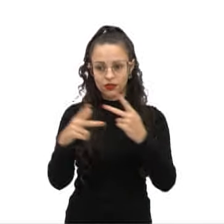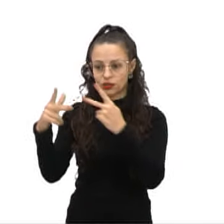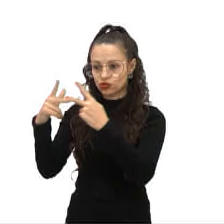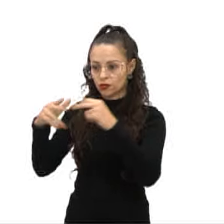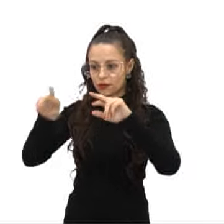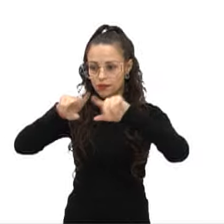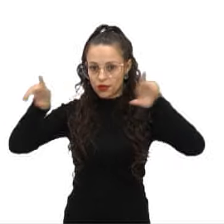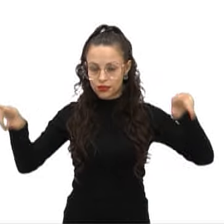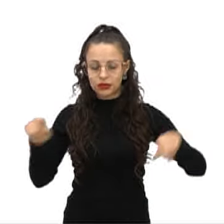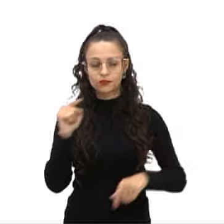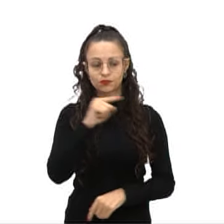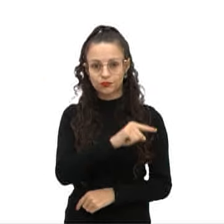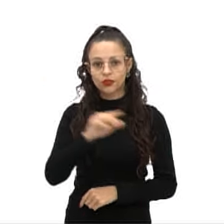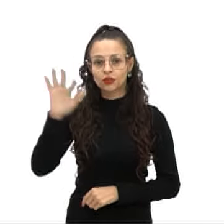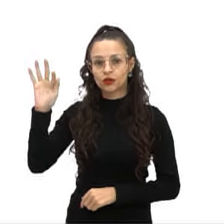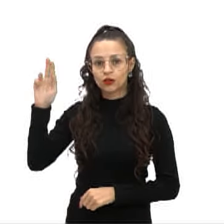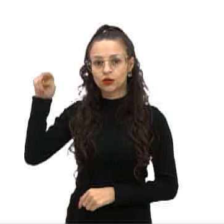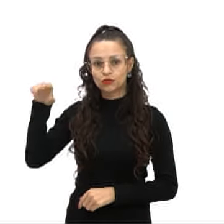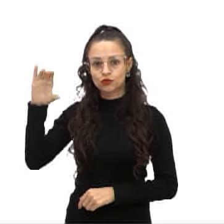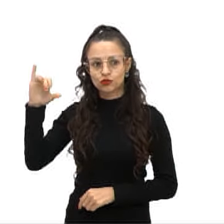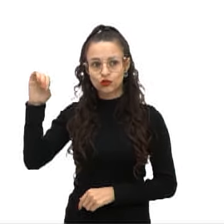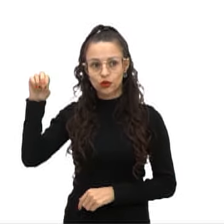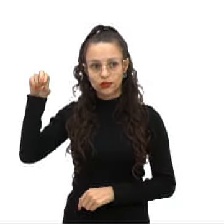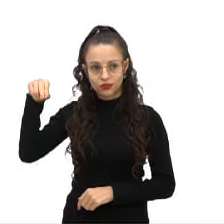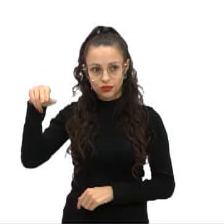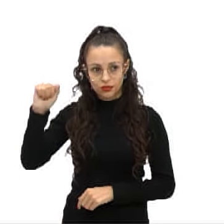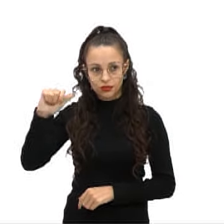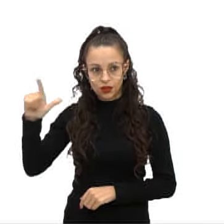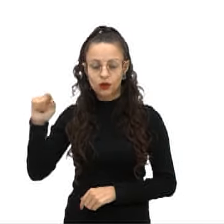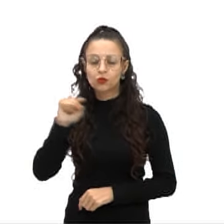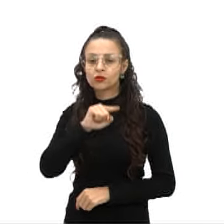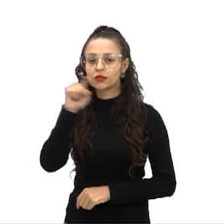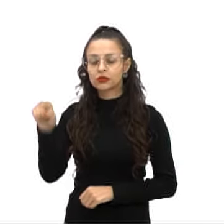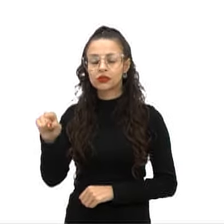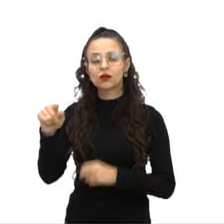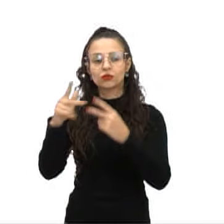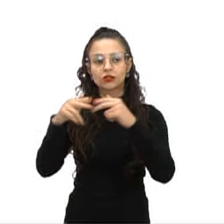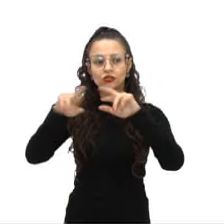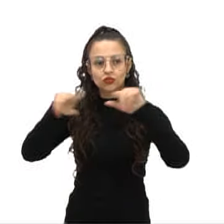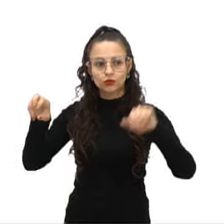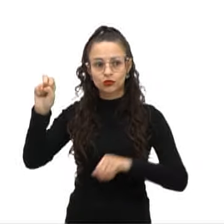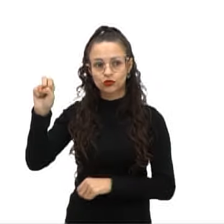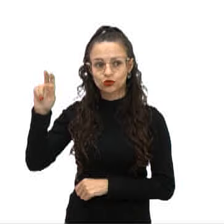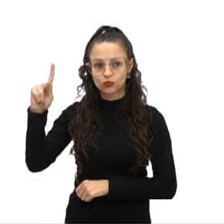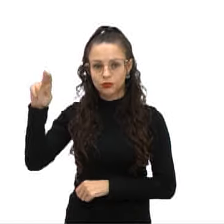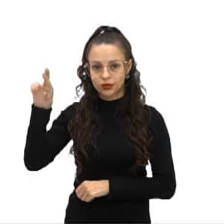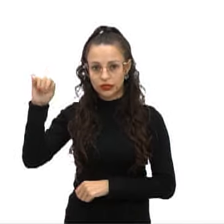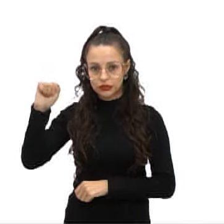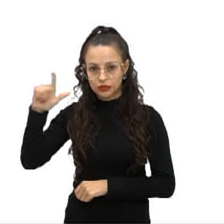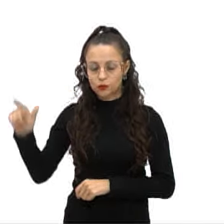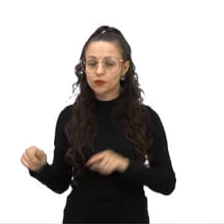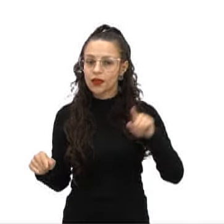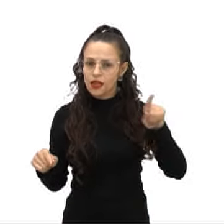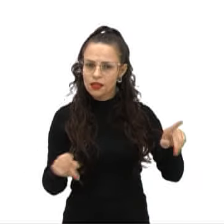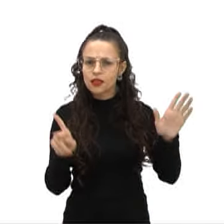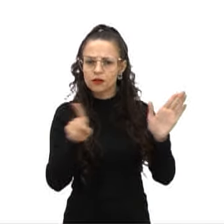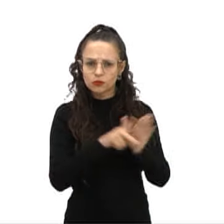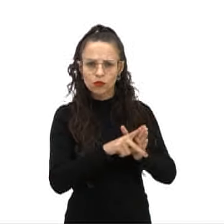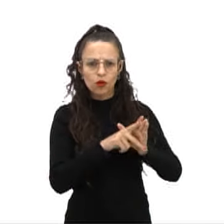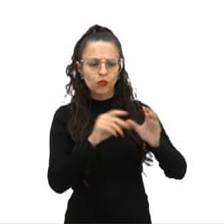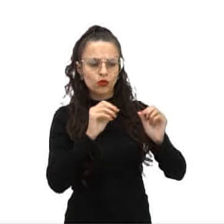e a geometria supernal. A geometria funcional é o aspecto esotérico das formas